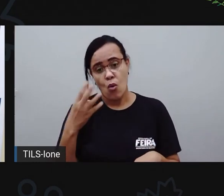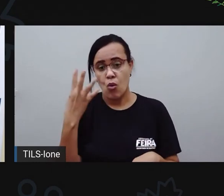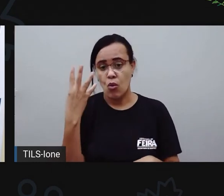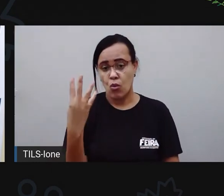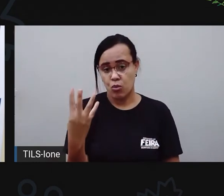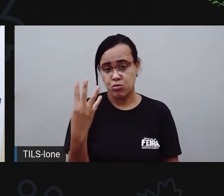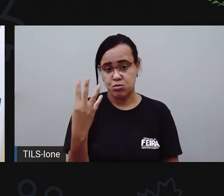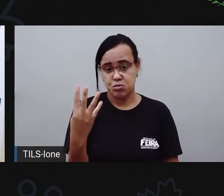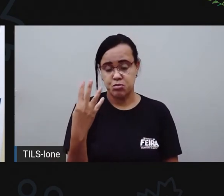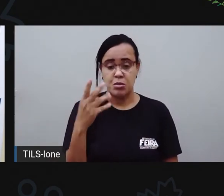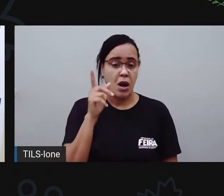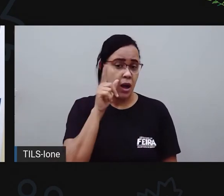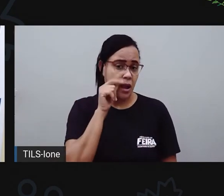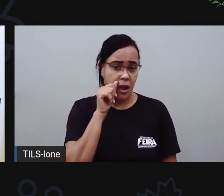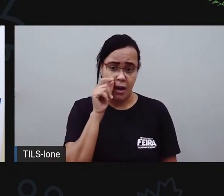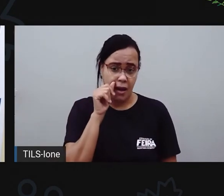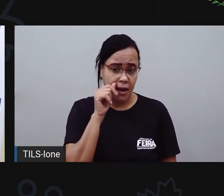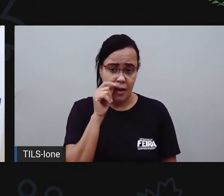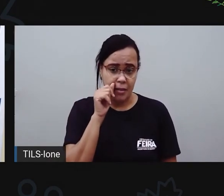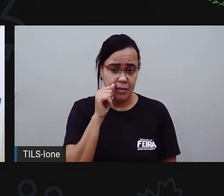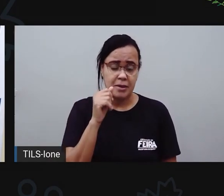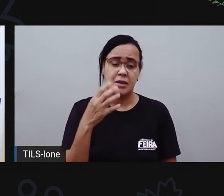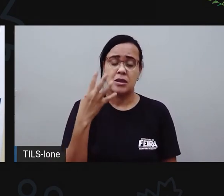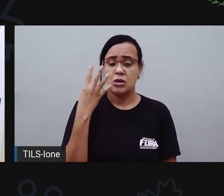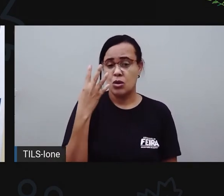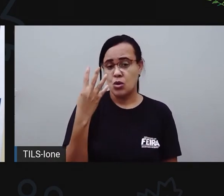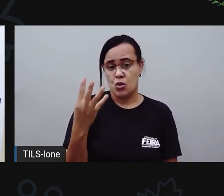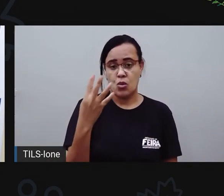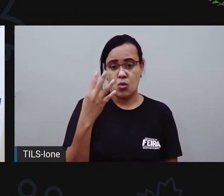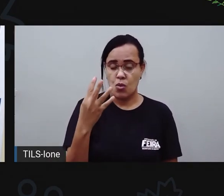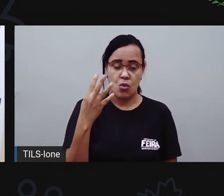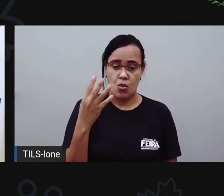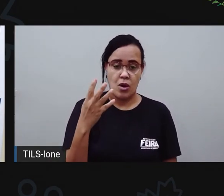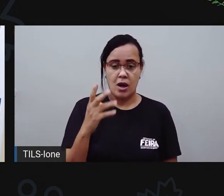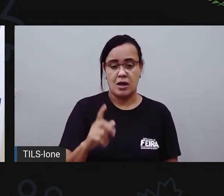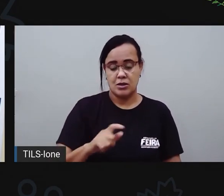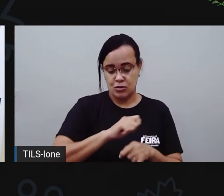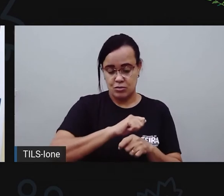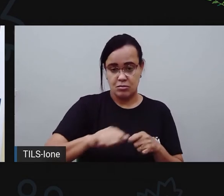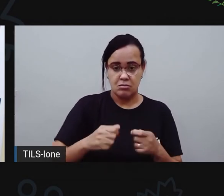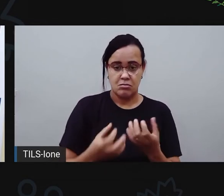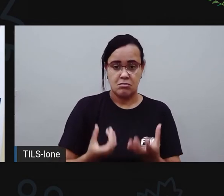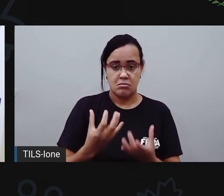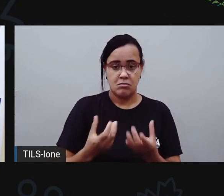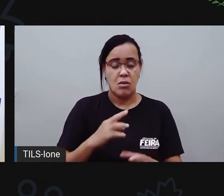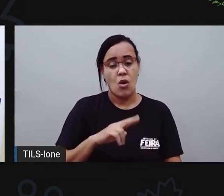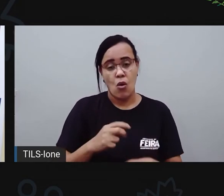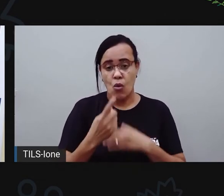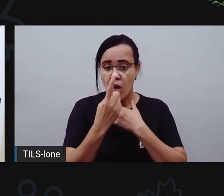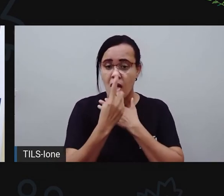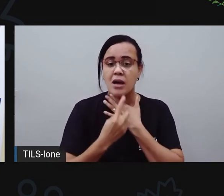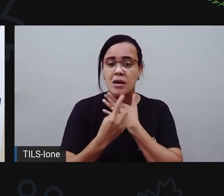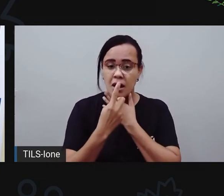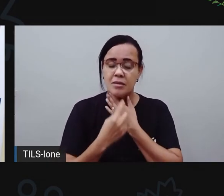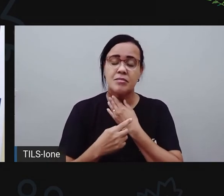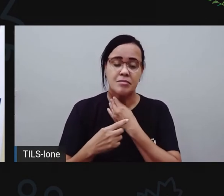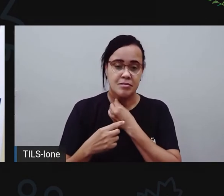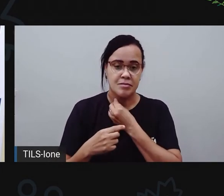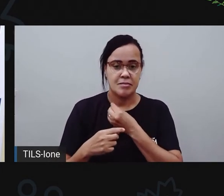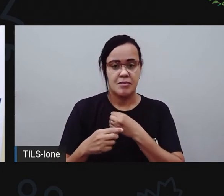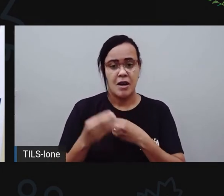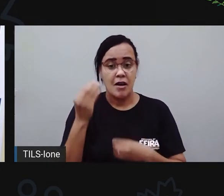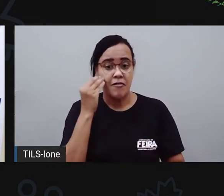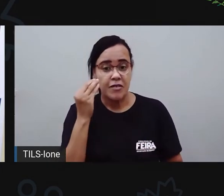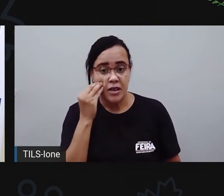Ou quatro lápis, né? Quatro palitos de fósforo ou palitos de picolé. E você vai tentar formar